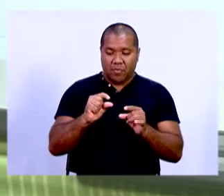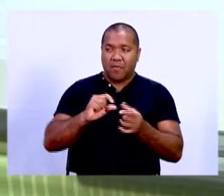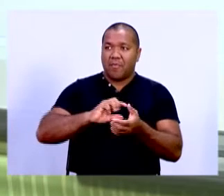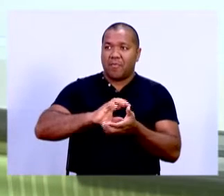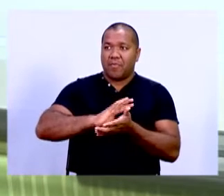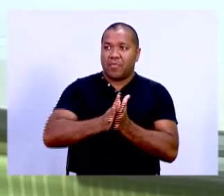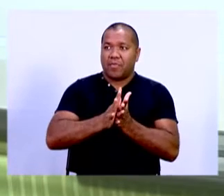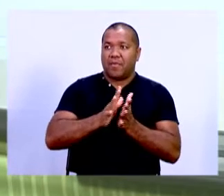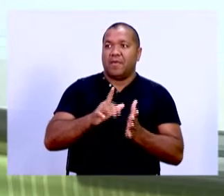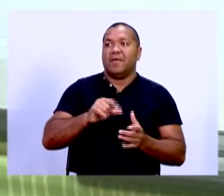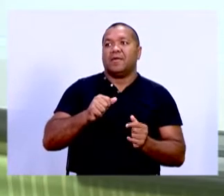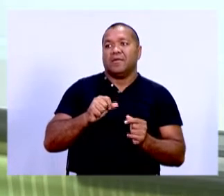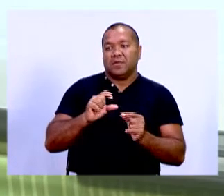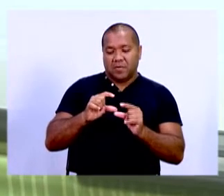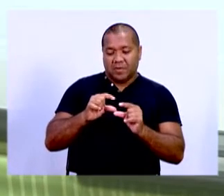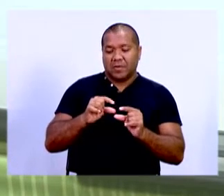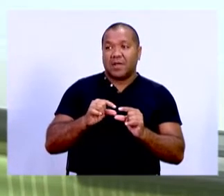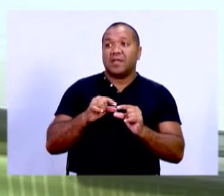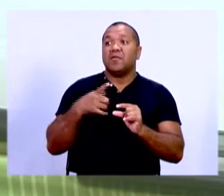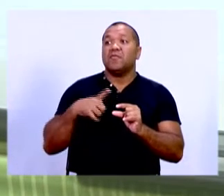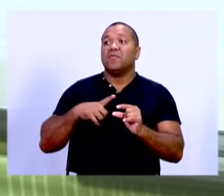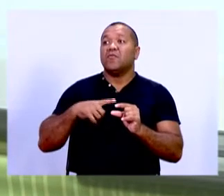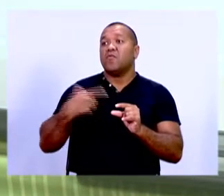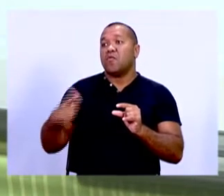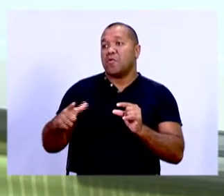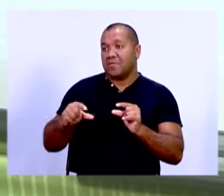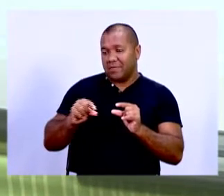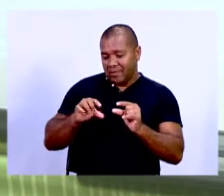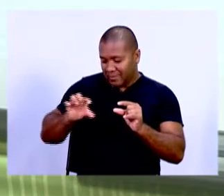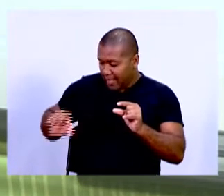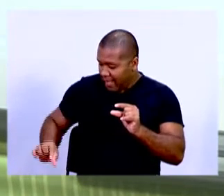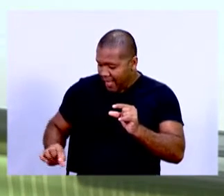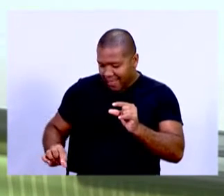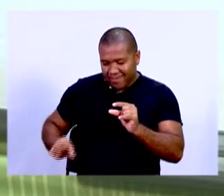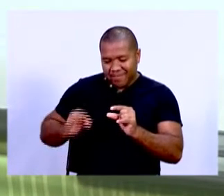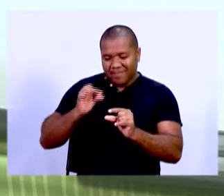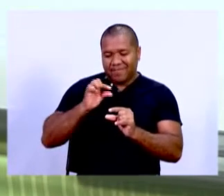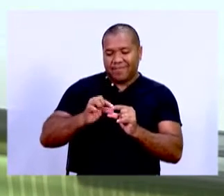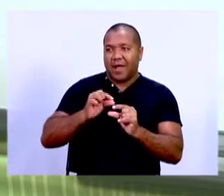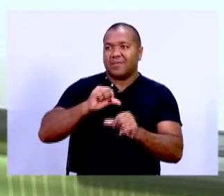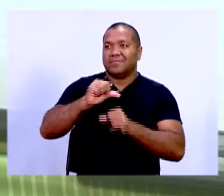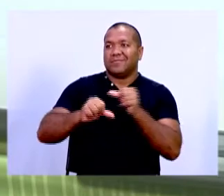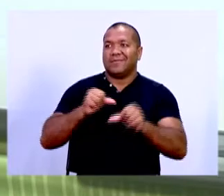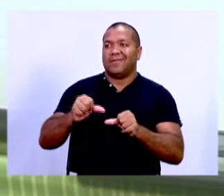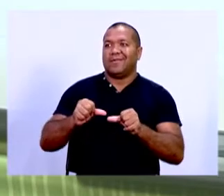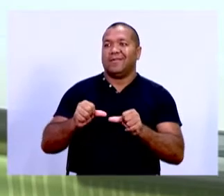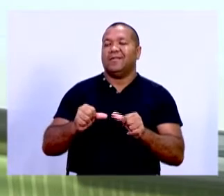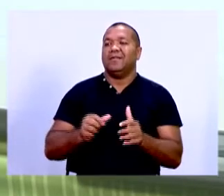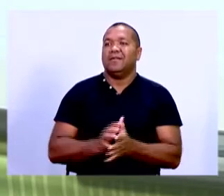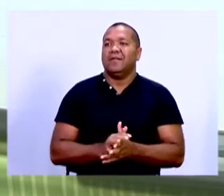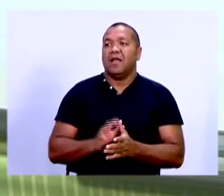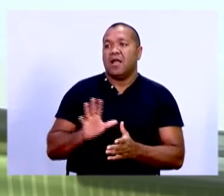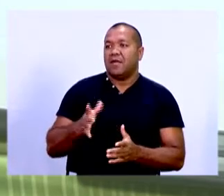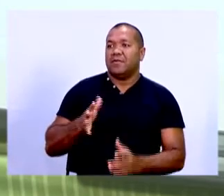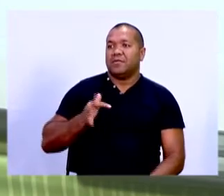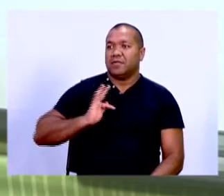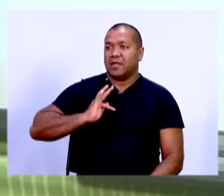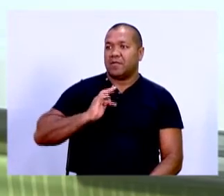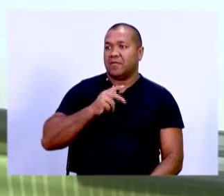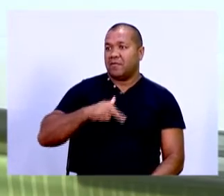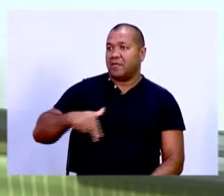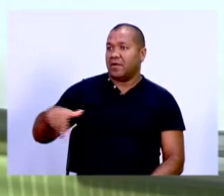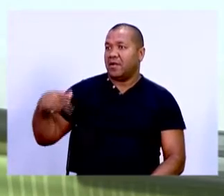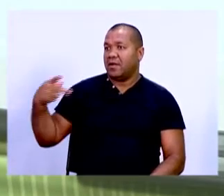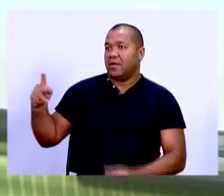só ele. E ele já vem com um reserva que o próprio usuário pode trocar. Às vezes o técnico vai lá na casa